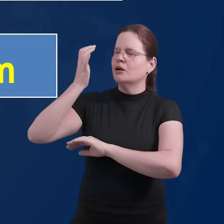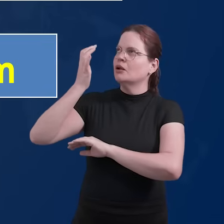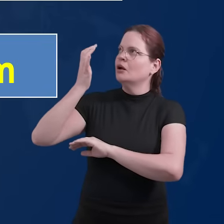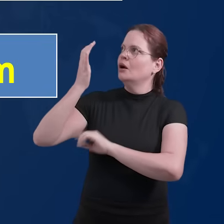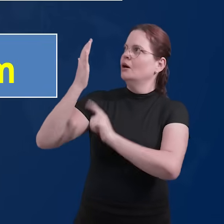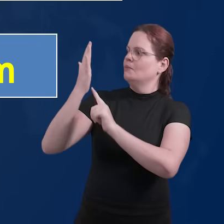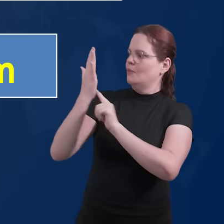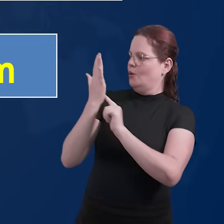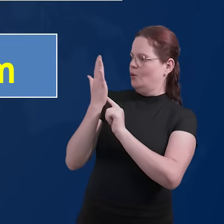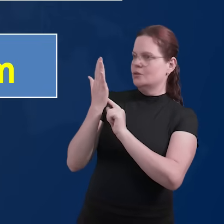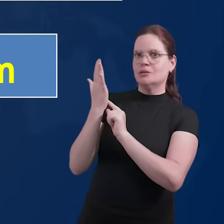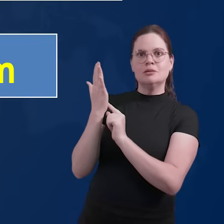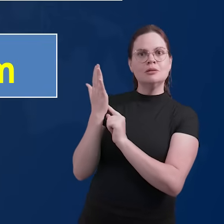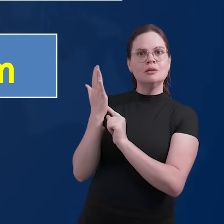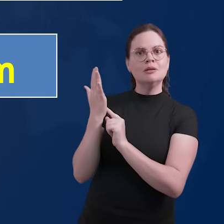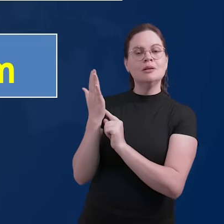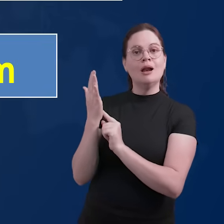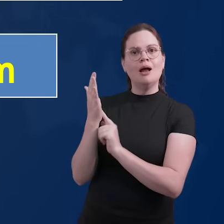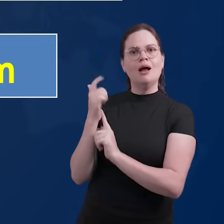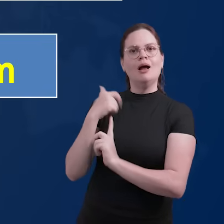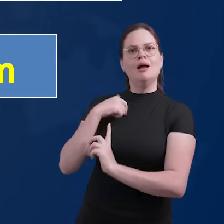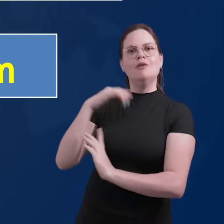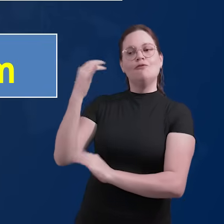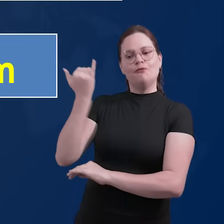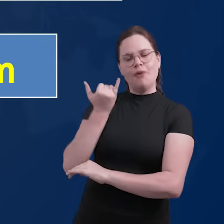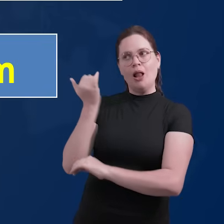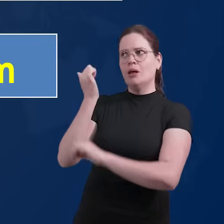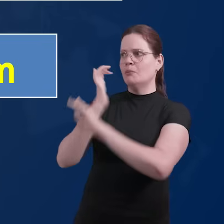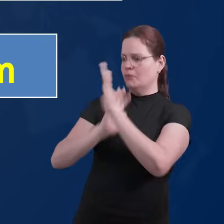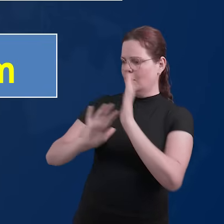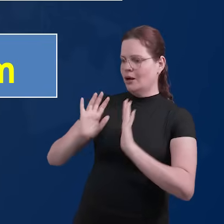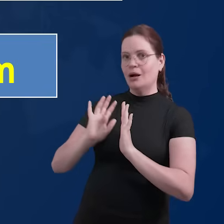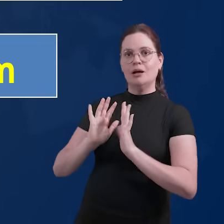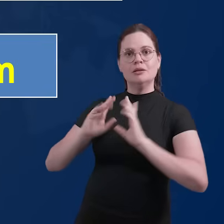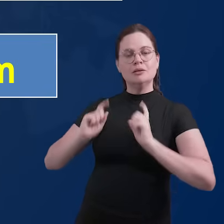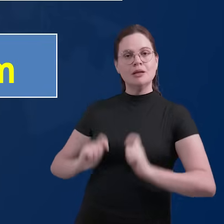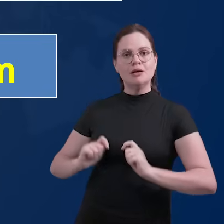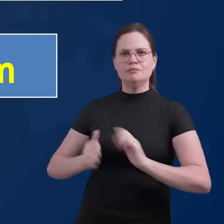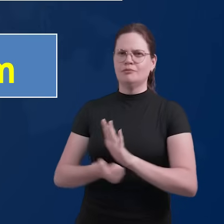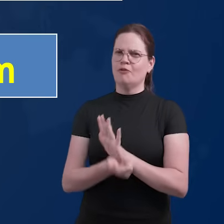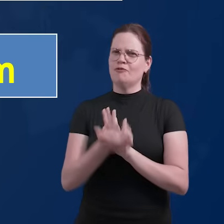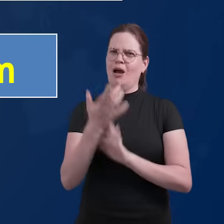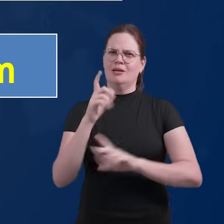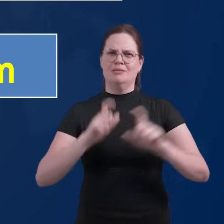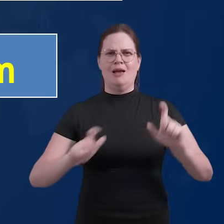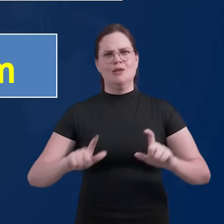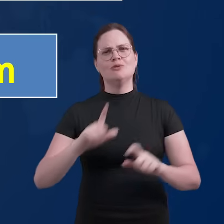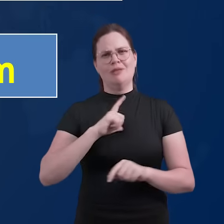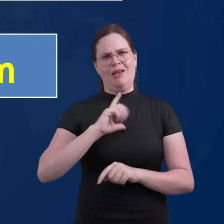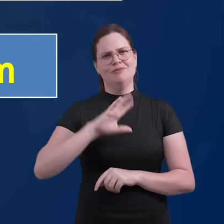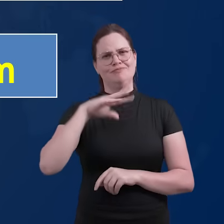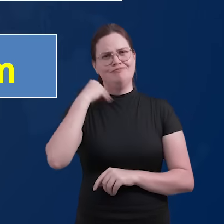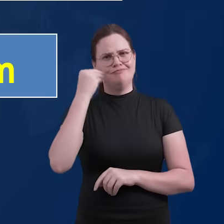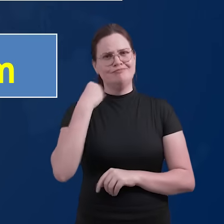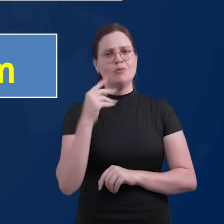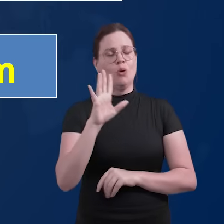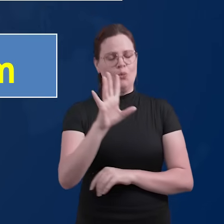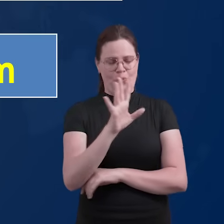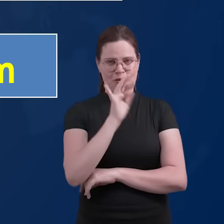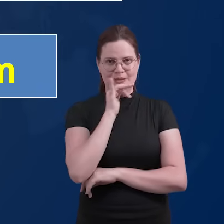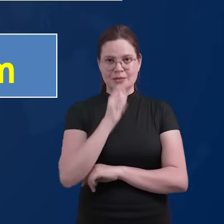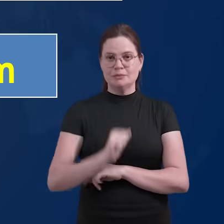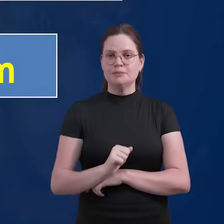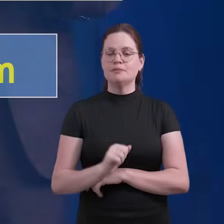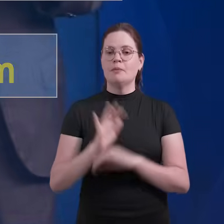ali à sua vida. É o momento que Jesus se revela ao homem. Isso vai acontecer com várias pessoas. Vamos ver inclusive alguns exemplos. Eu